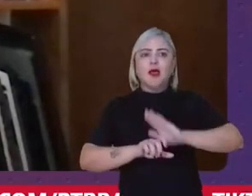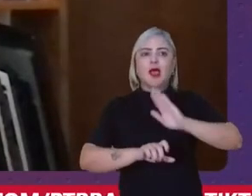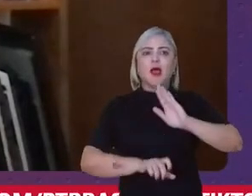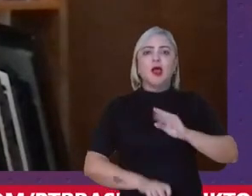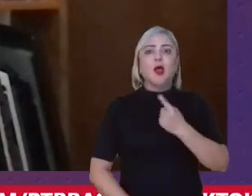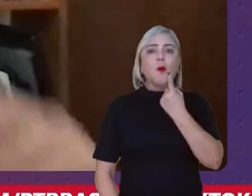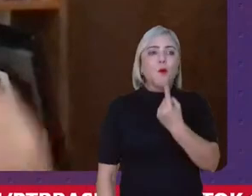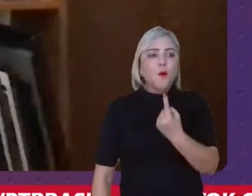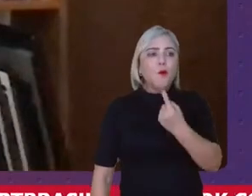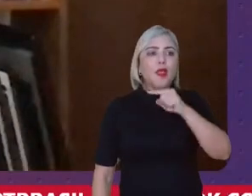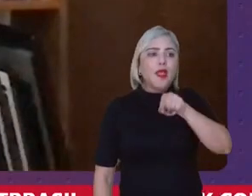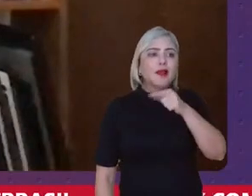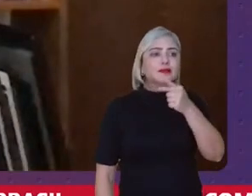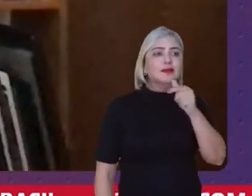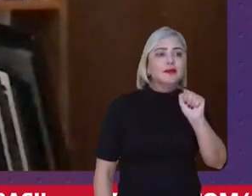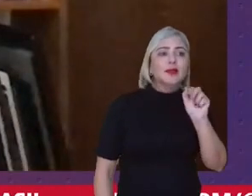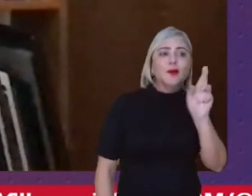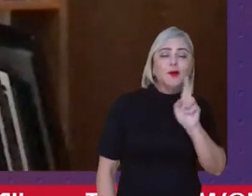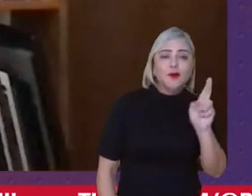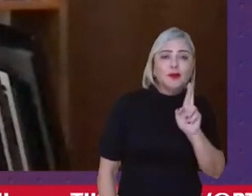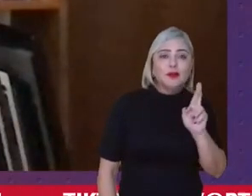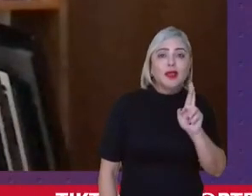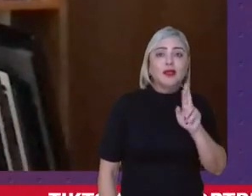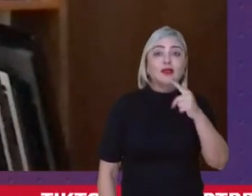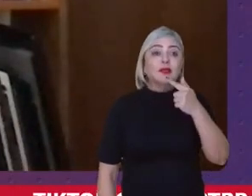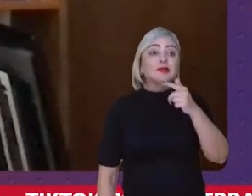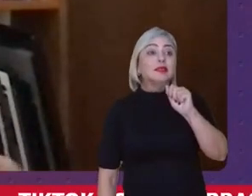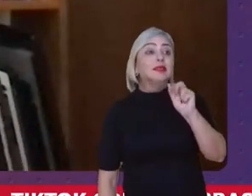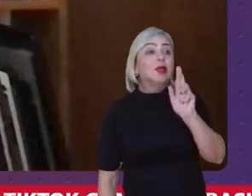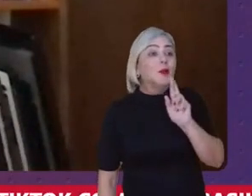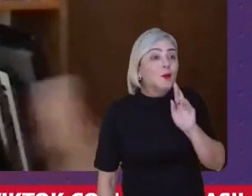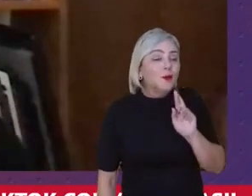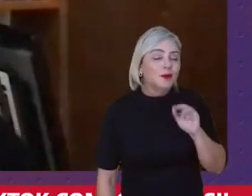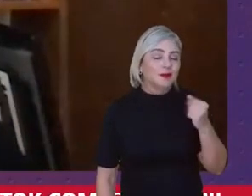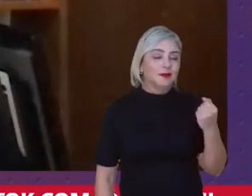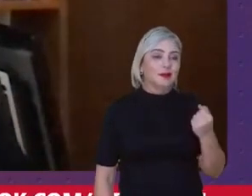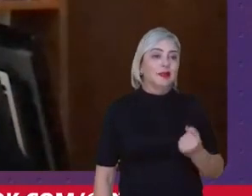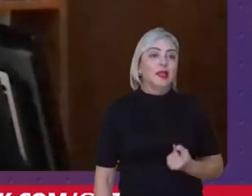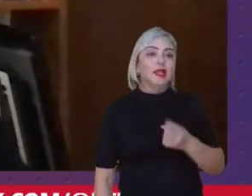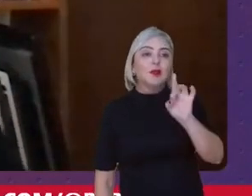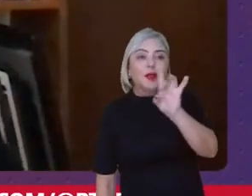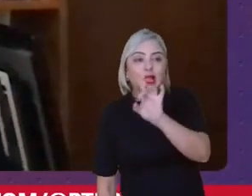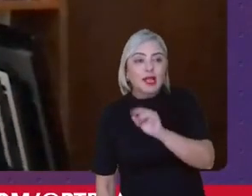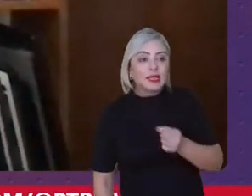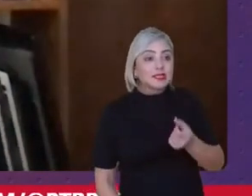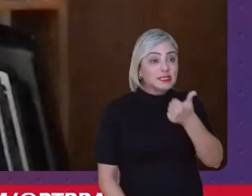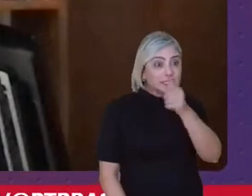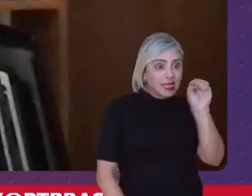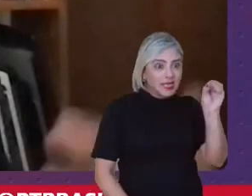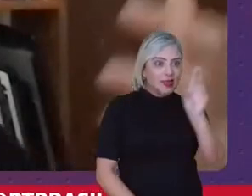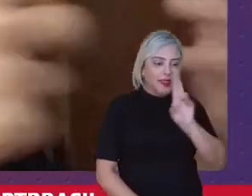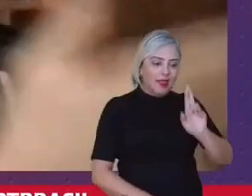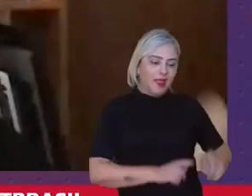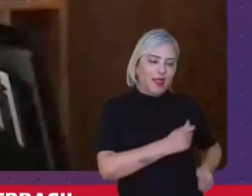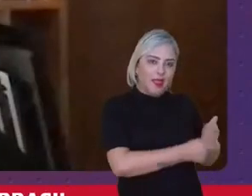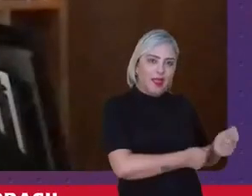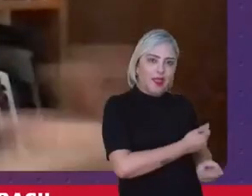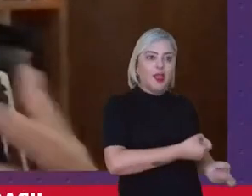retorna R$1,78. Por quê? 78 centavos. Então, a cada 100 que a gente gasta numa